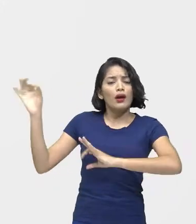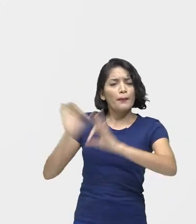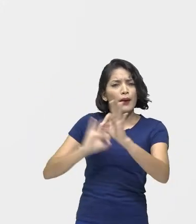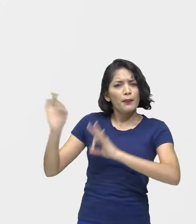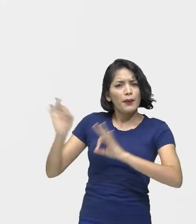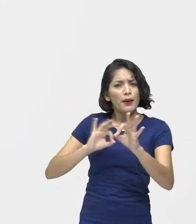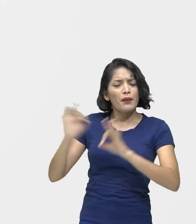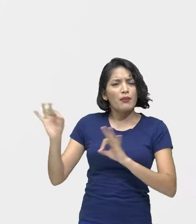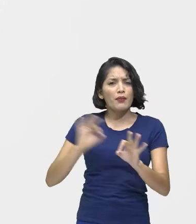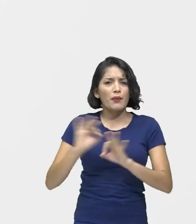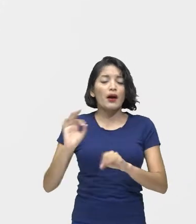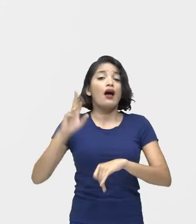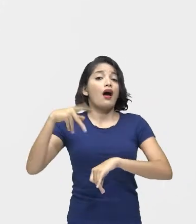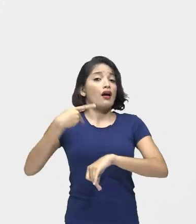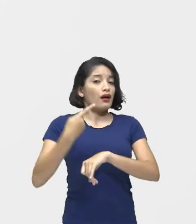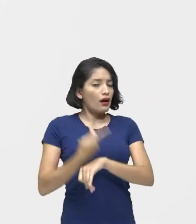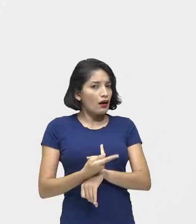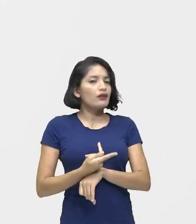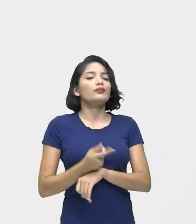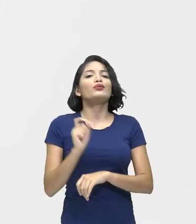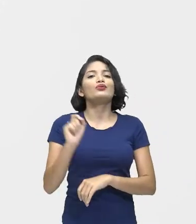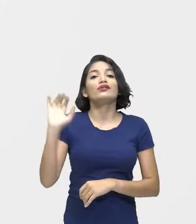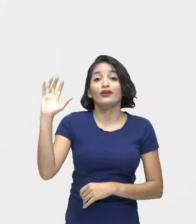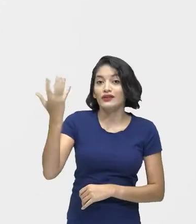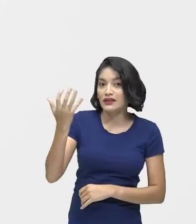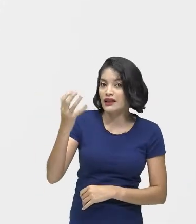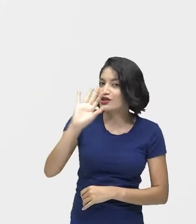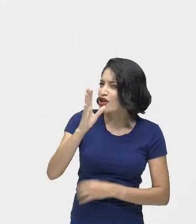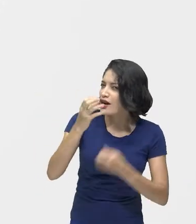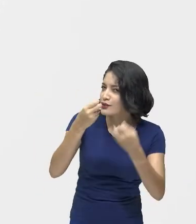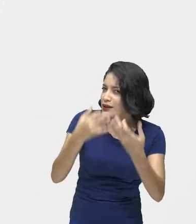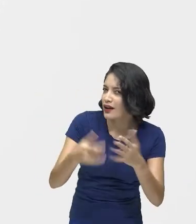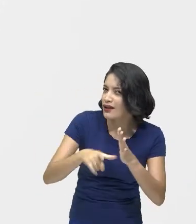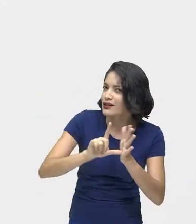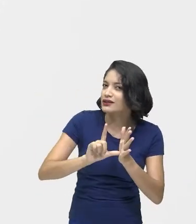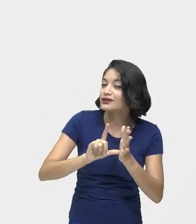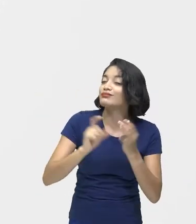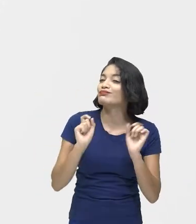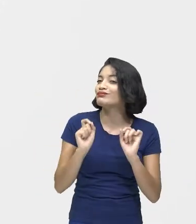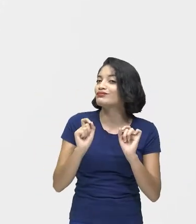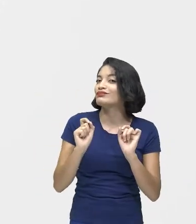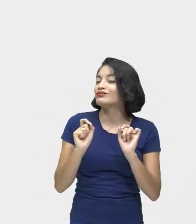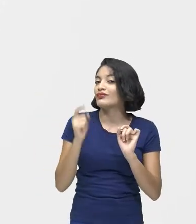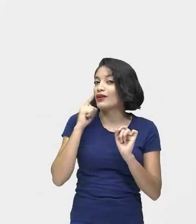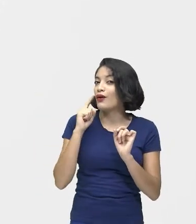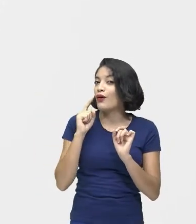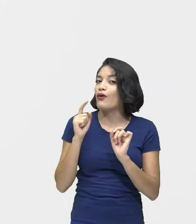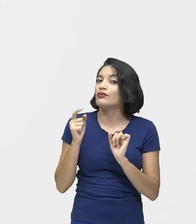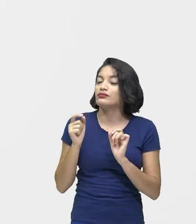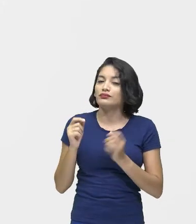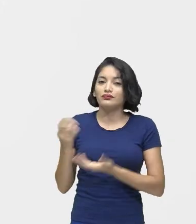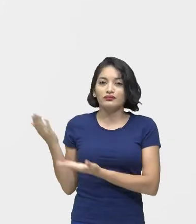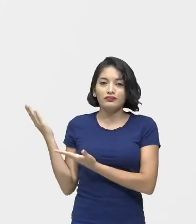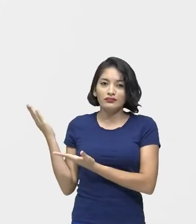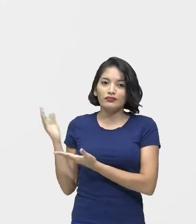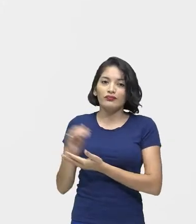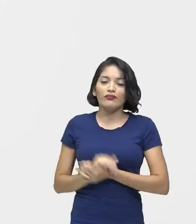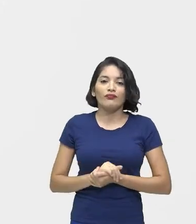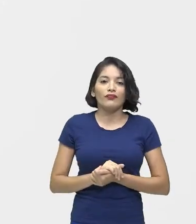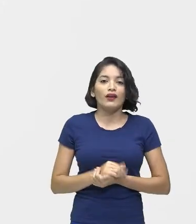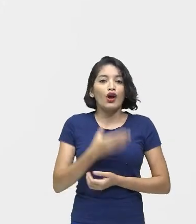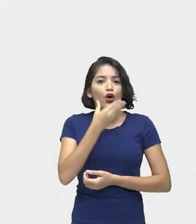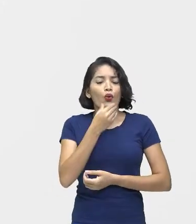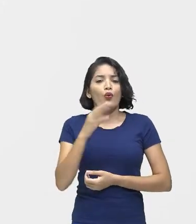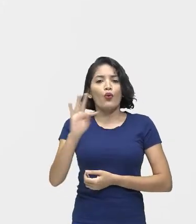organizar e aí vão já fazer o quê? O que eu falei para vocês anteriormente. Foca aí na próxima imagem. Thomas Jefferson